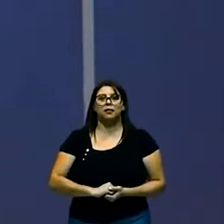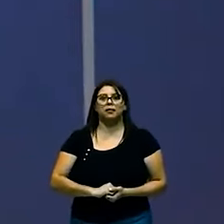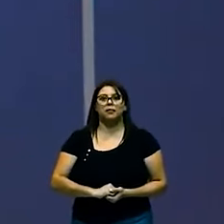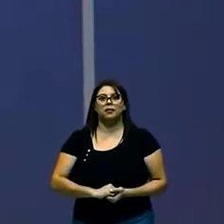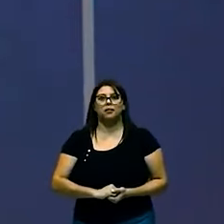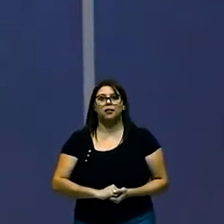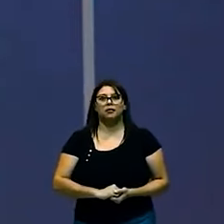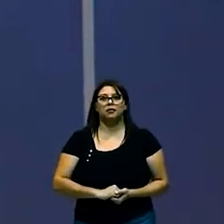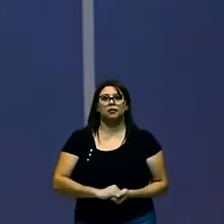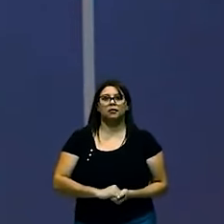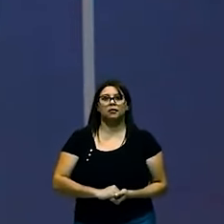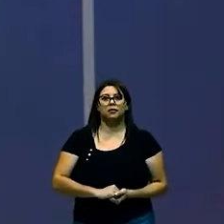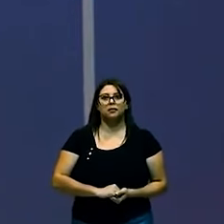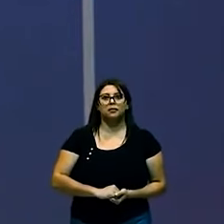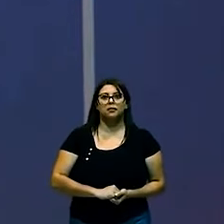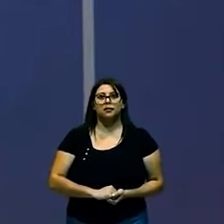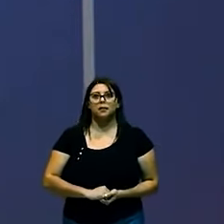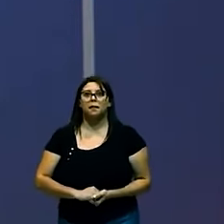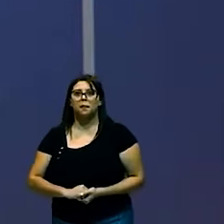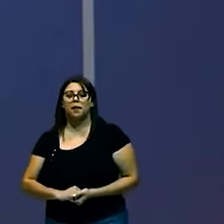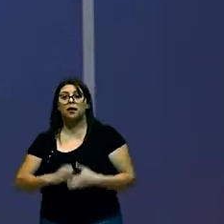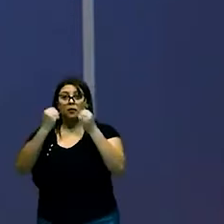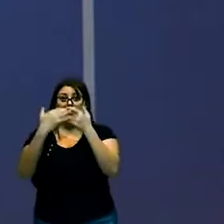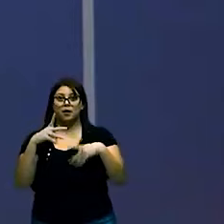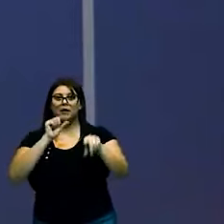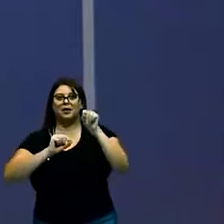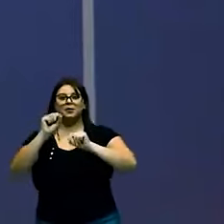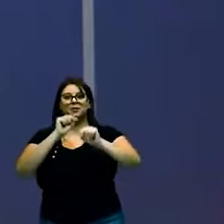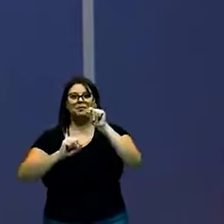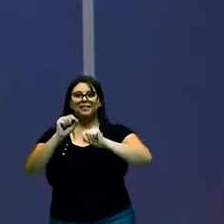Deixa eu tocar num ponto: reforma protestante e pentecostalismo.